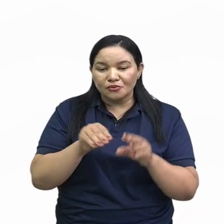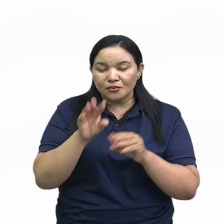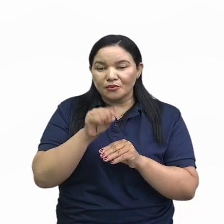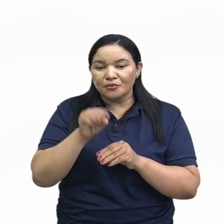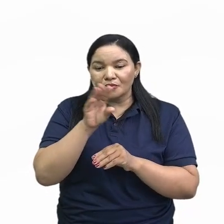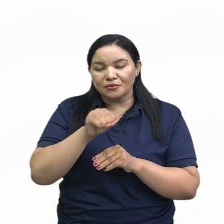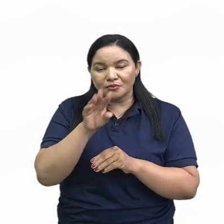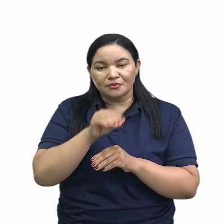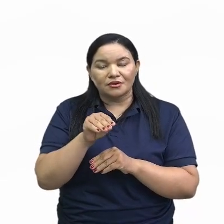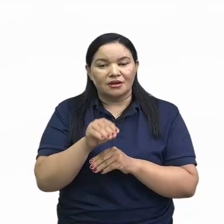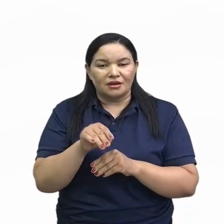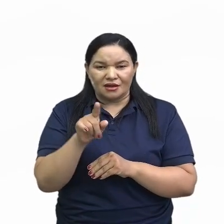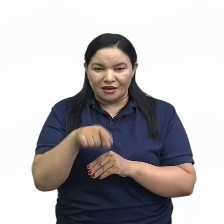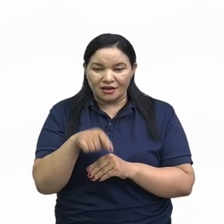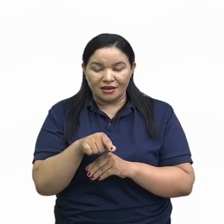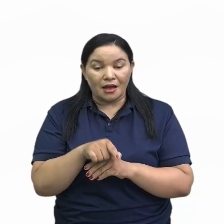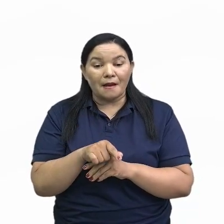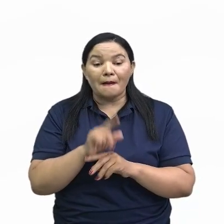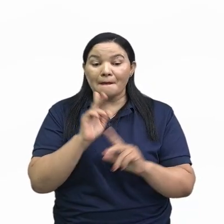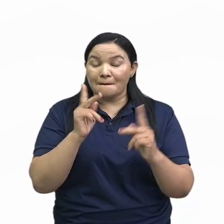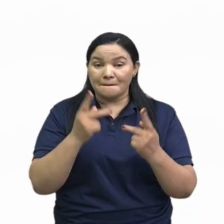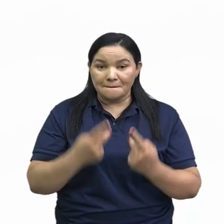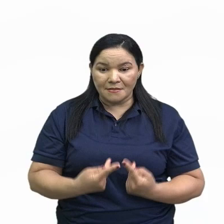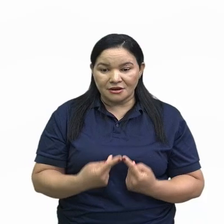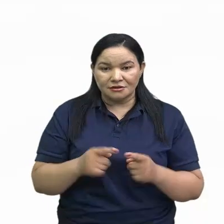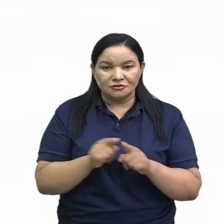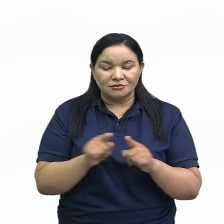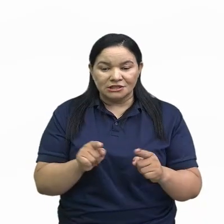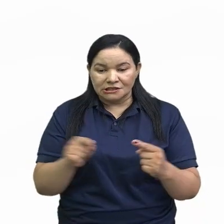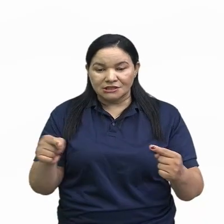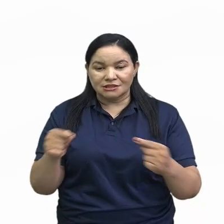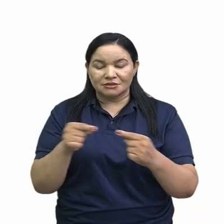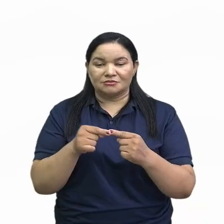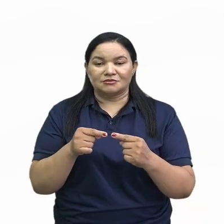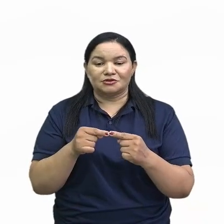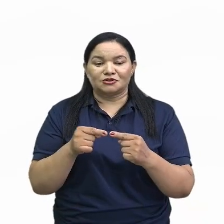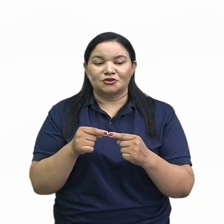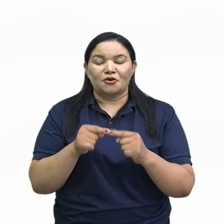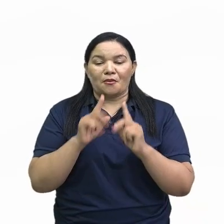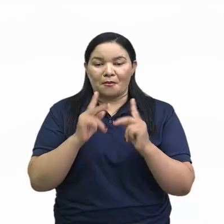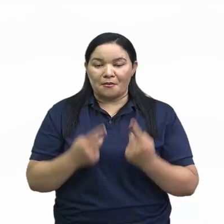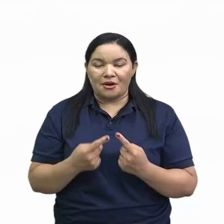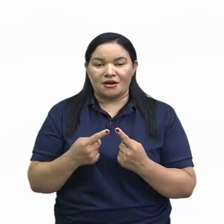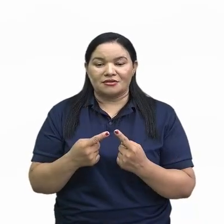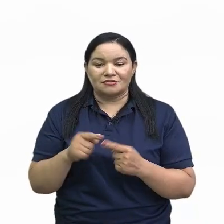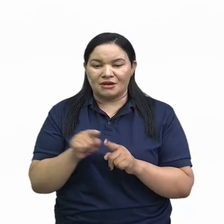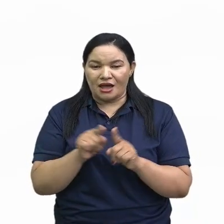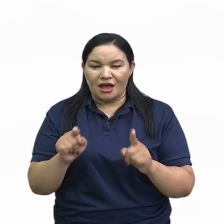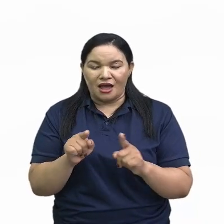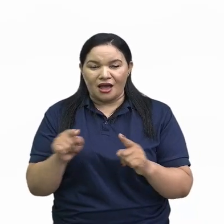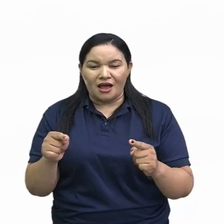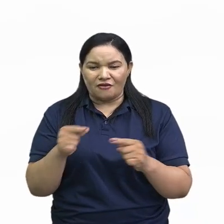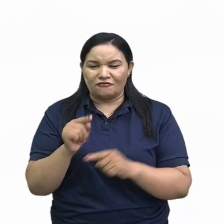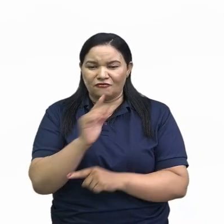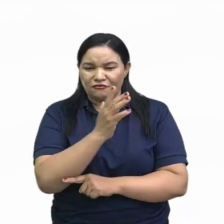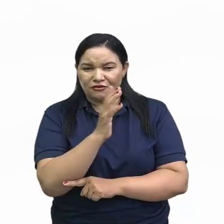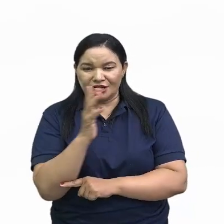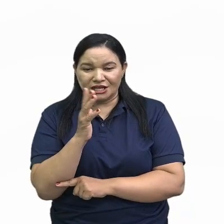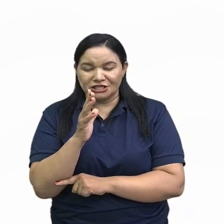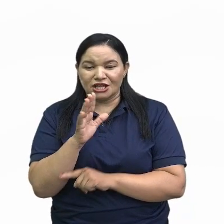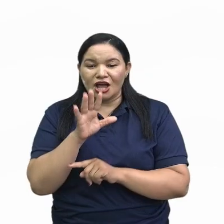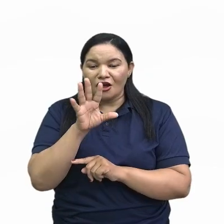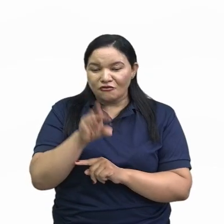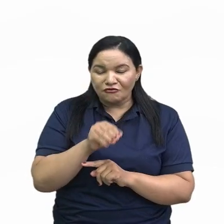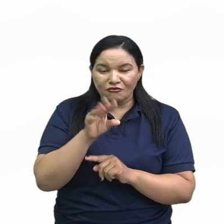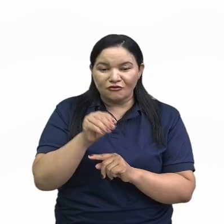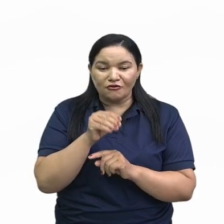humana. E percebo que eu estou atribuindo essa ação à floresta, que é um ser que não é humano. Ok?